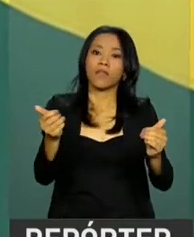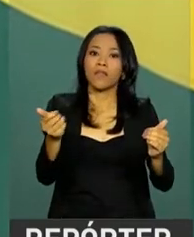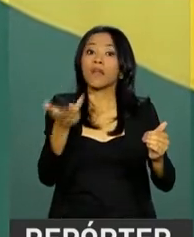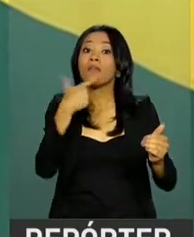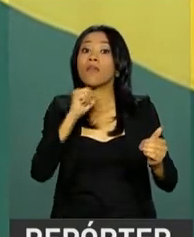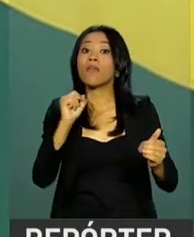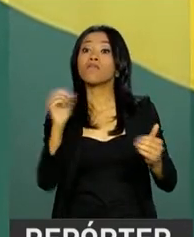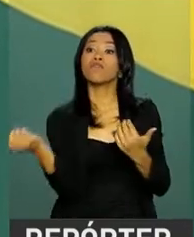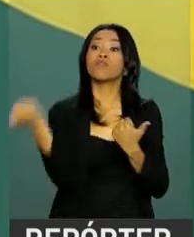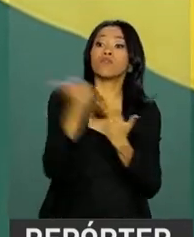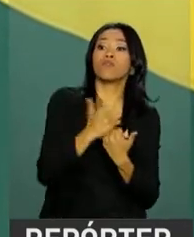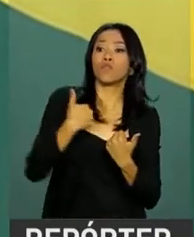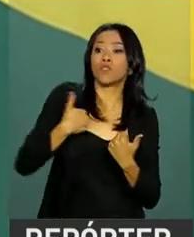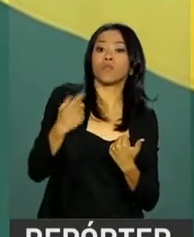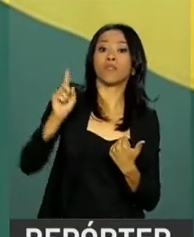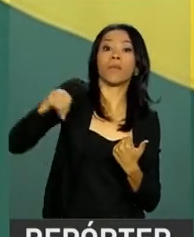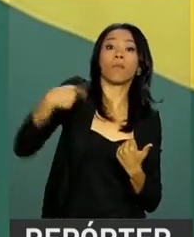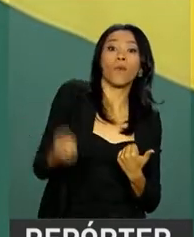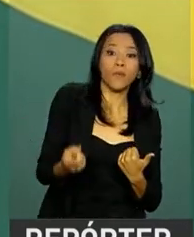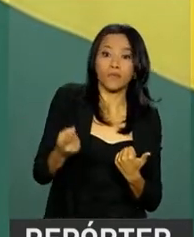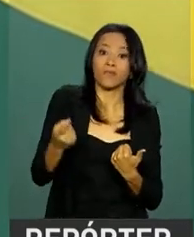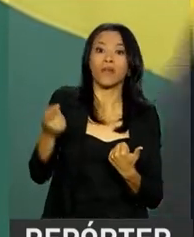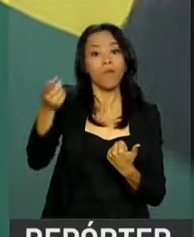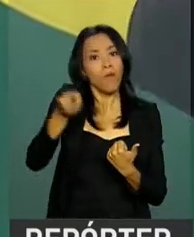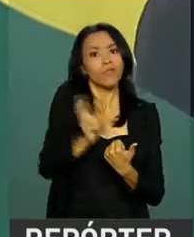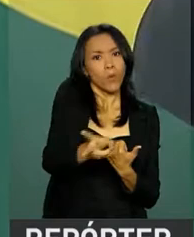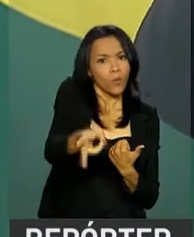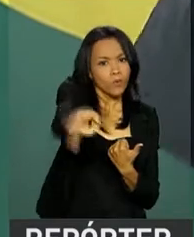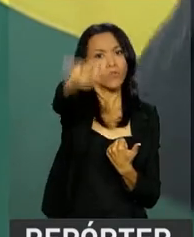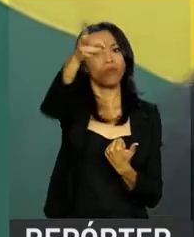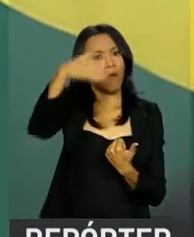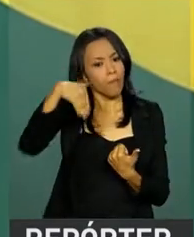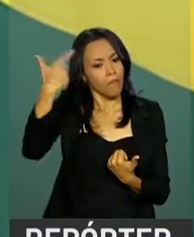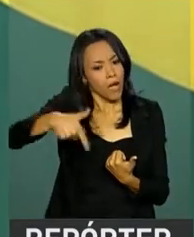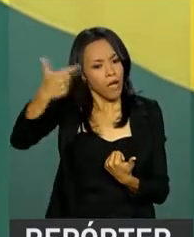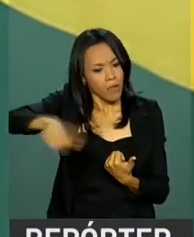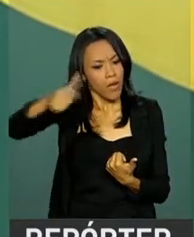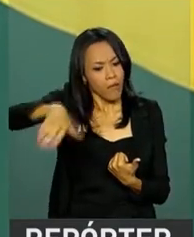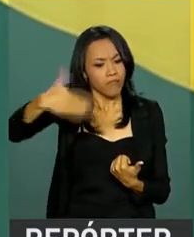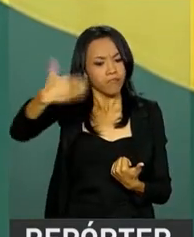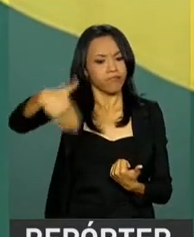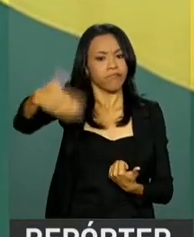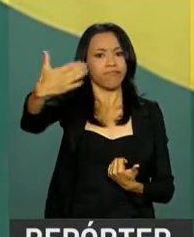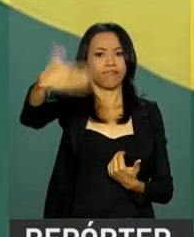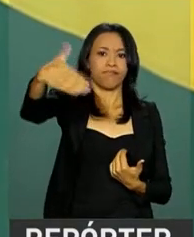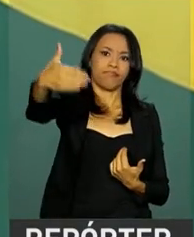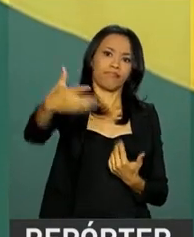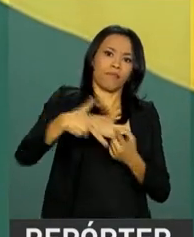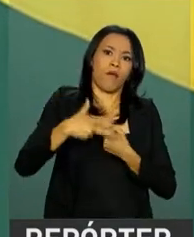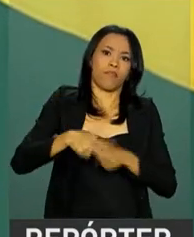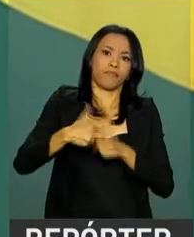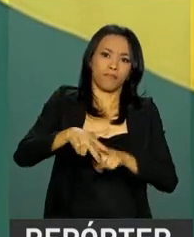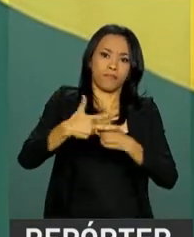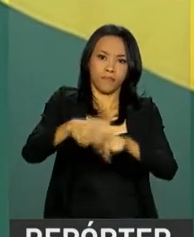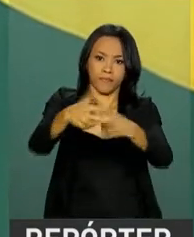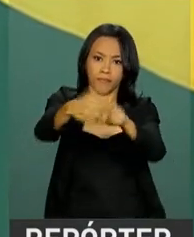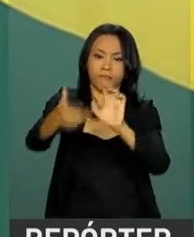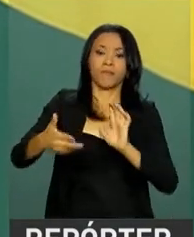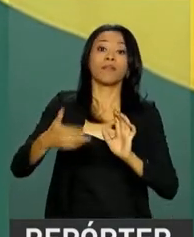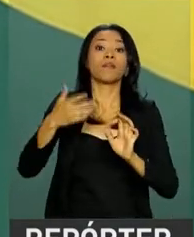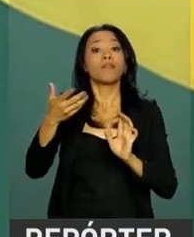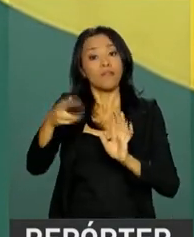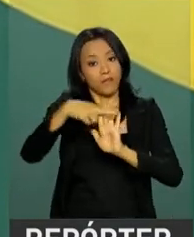venha depois mais adiante que possa fazer mais adiante quem sabe uma nova revisão é da